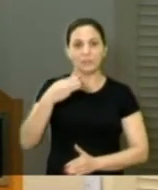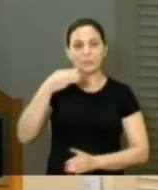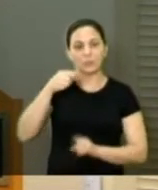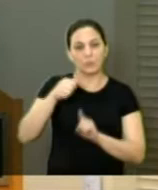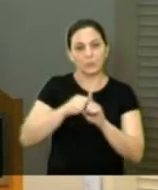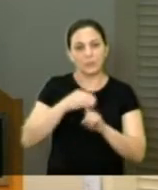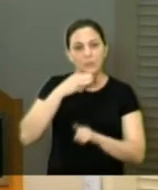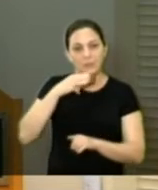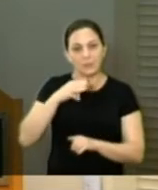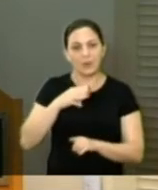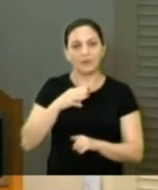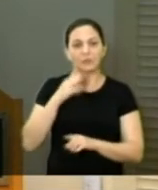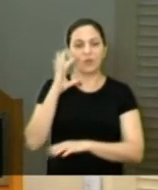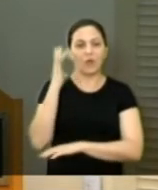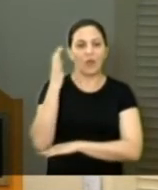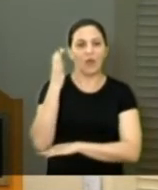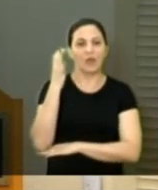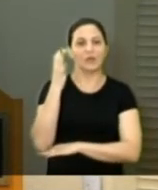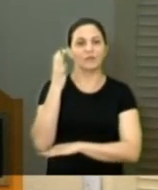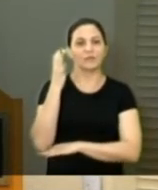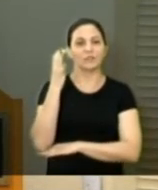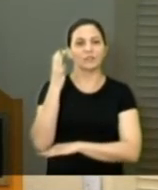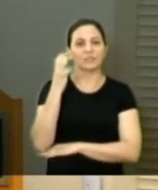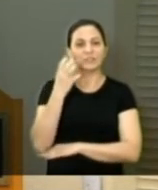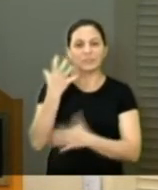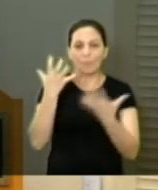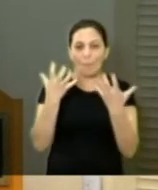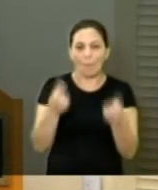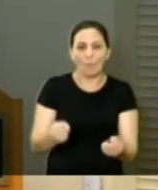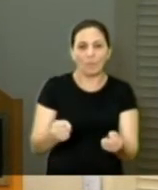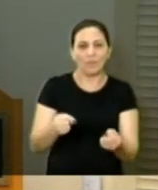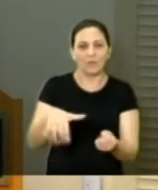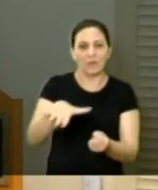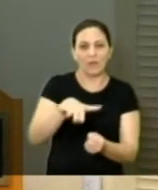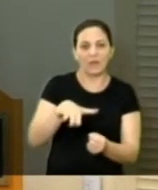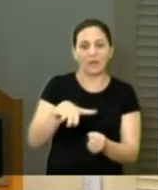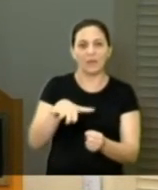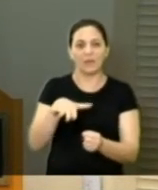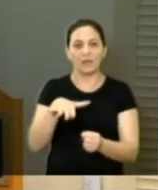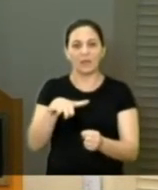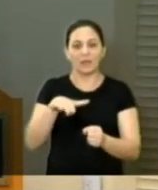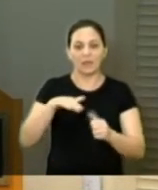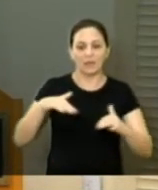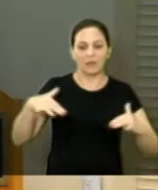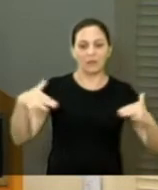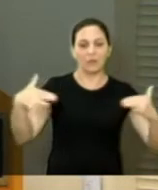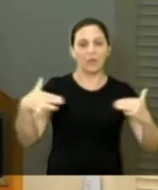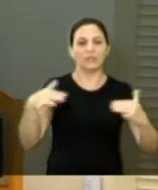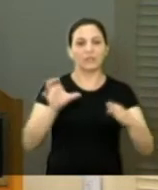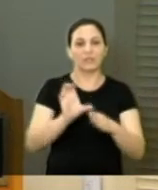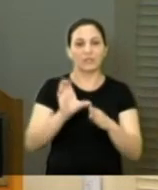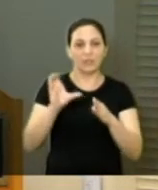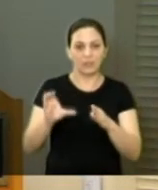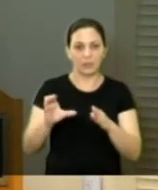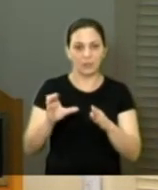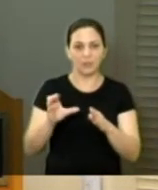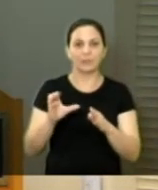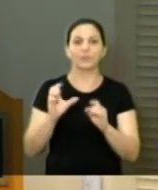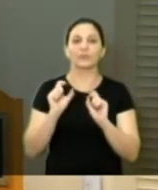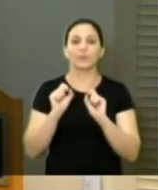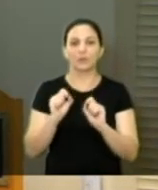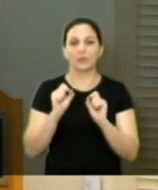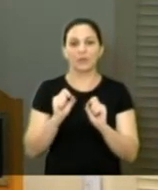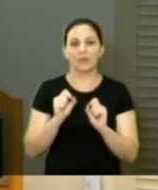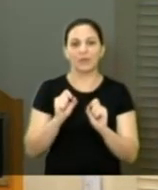galhos de árvores, galhos secos de árvores no entorno aqui da Câmara Municipal, no jardim em torno da Câmara. São galhos